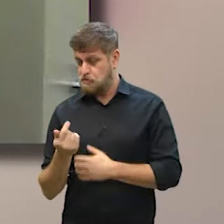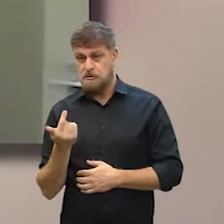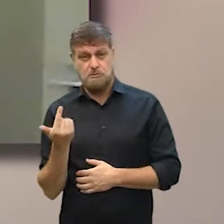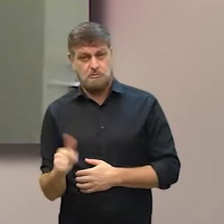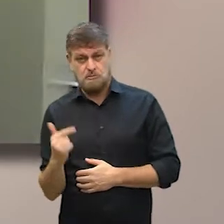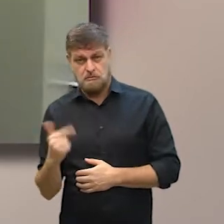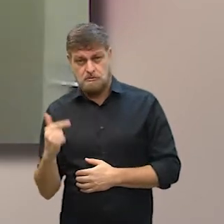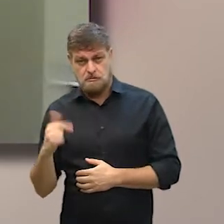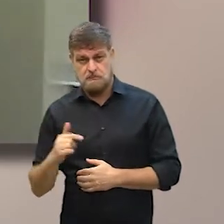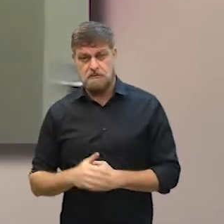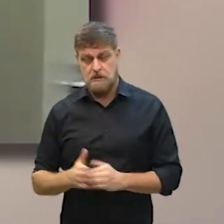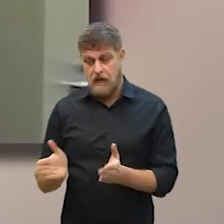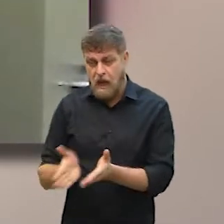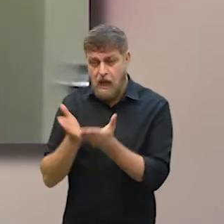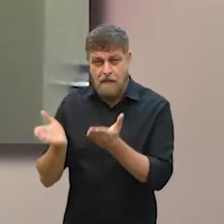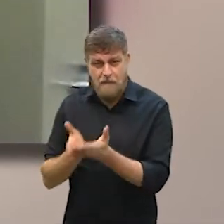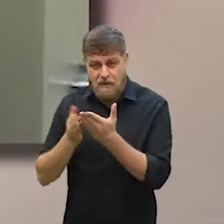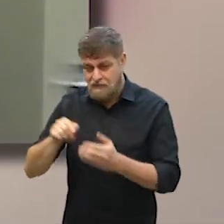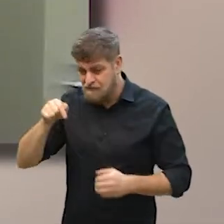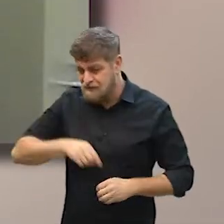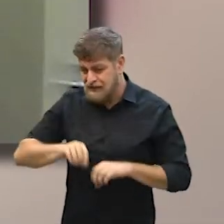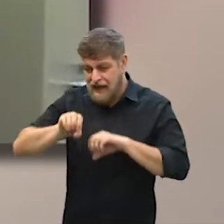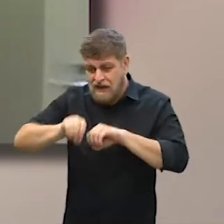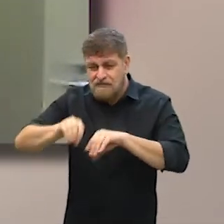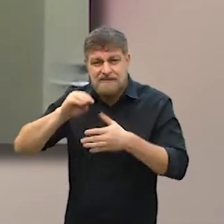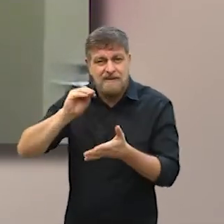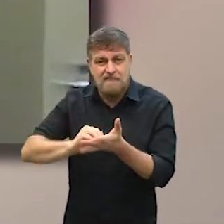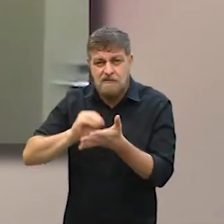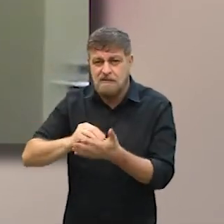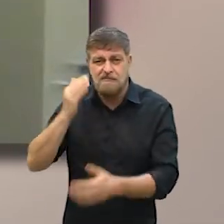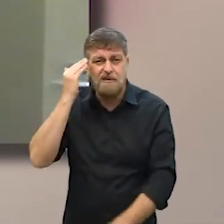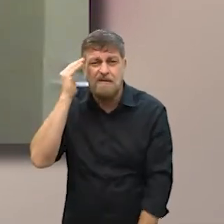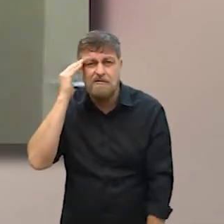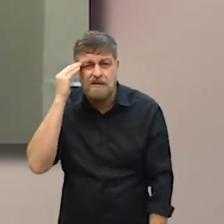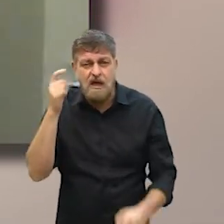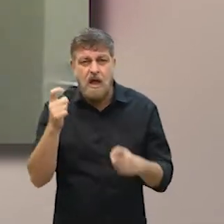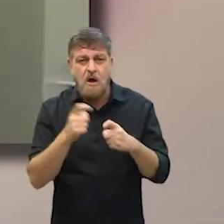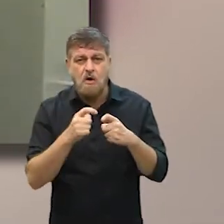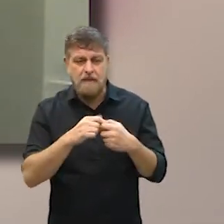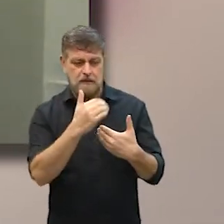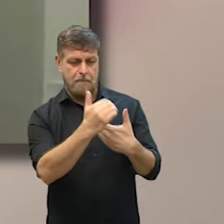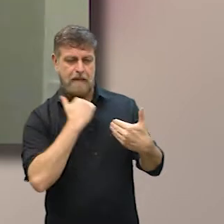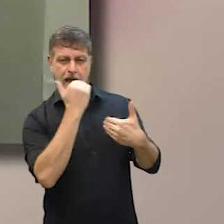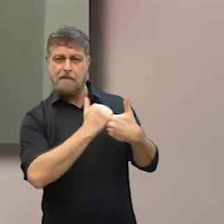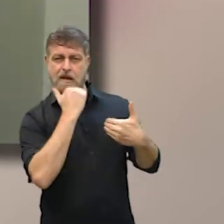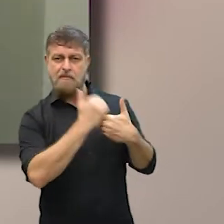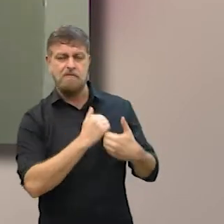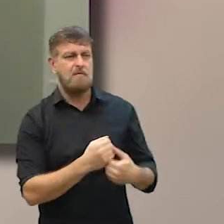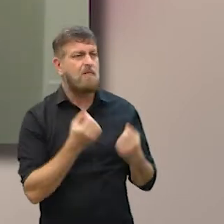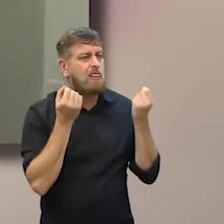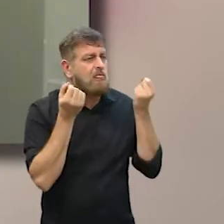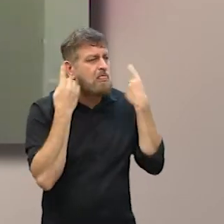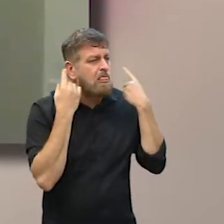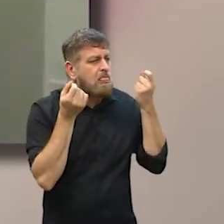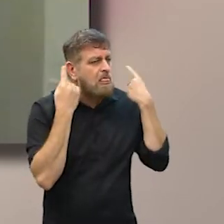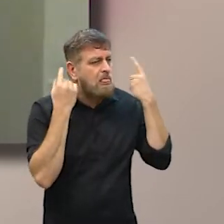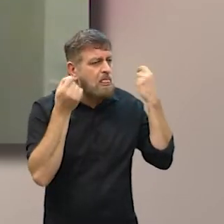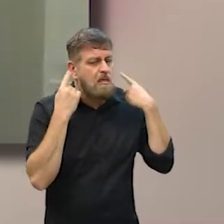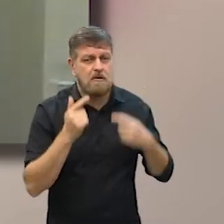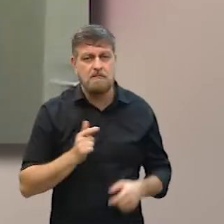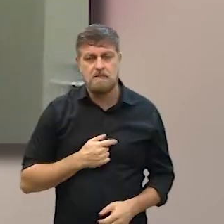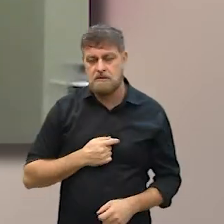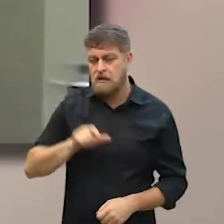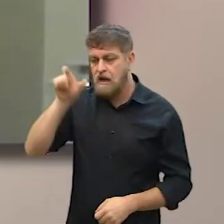menos condições mais fogos é com baixo nível Educacional que tem dificuldade de entender as próprias recomendações médicas